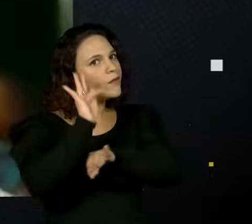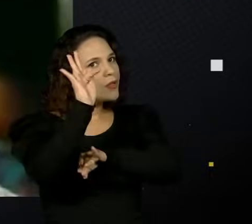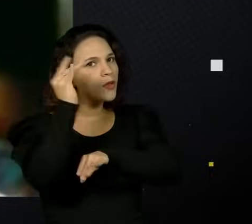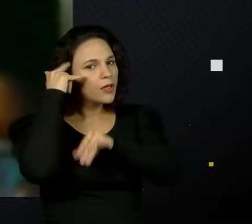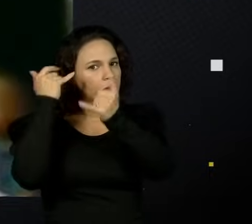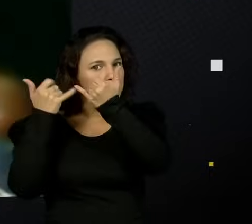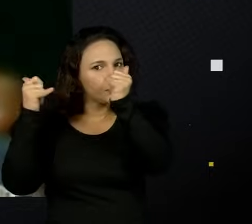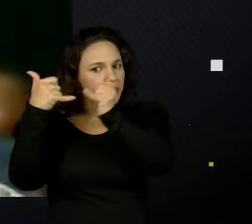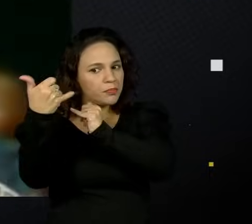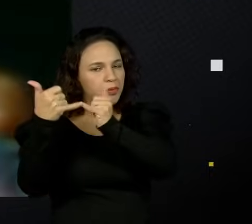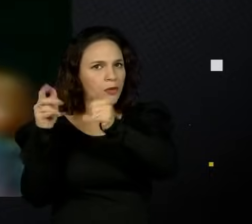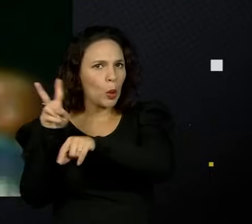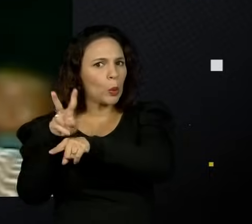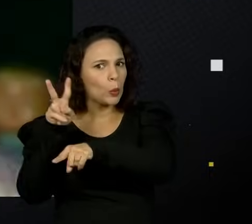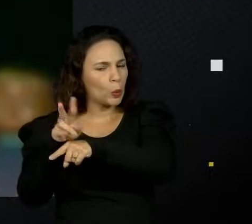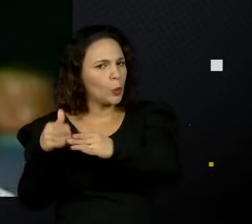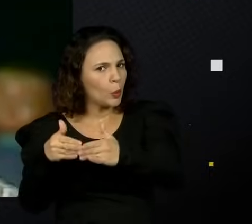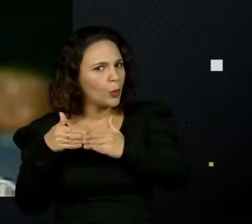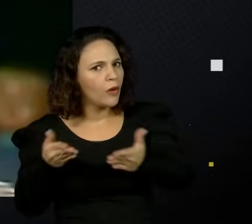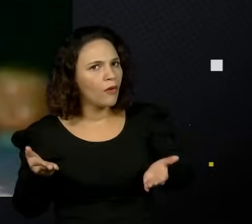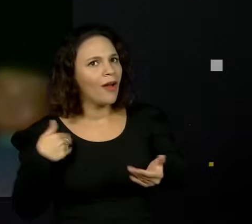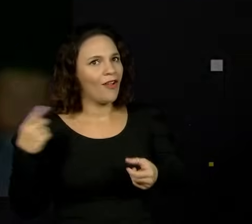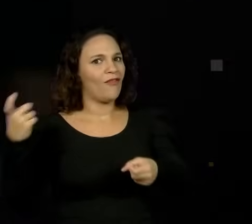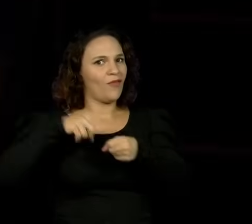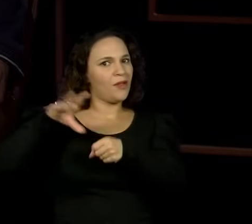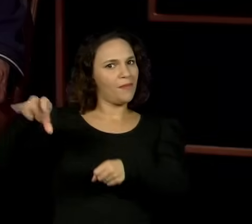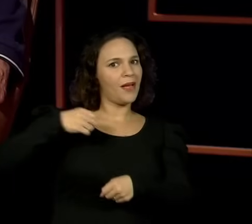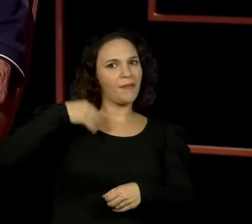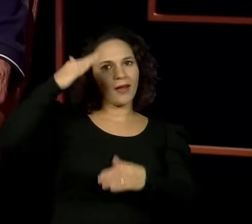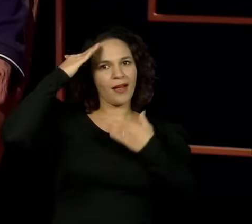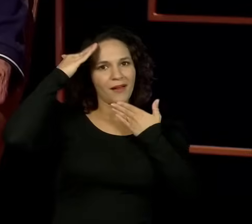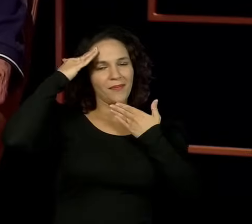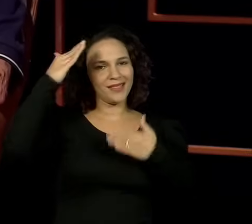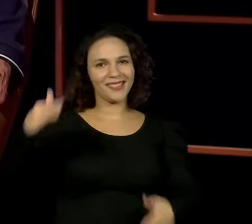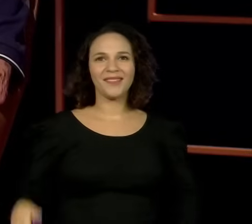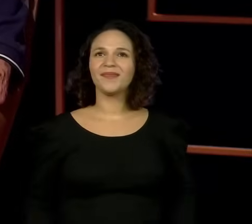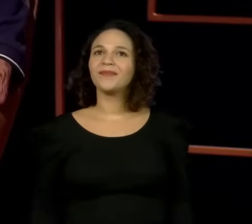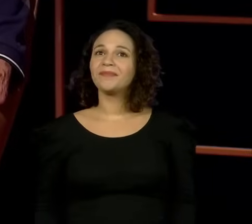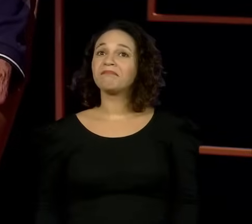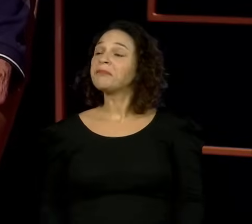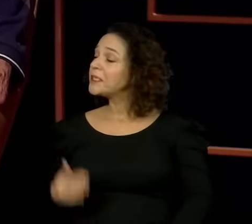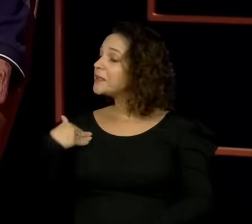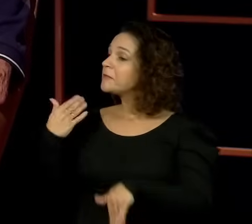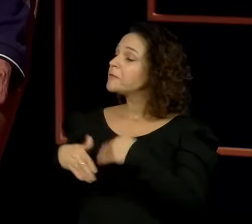senhor vai trabalhando, cuide direitinho dela porque eu volto para buscar a minha cabeça. Aí eu comecei a...